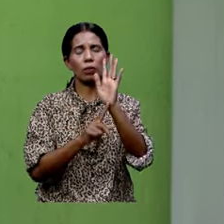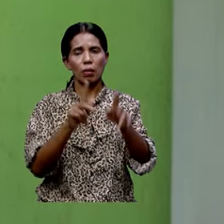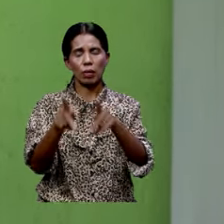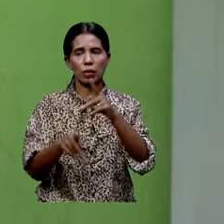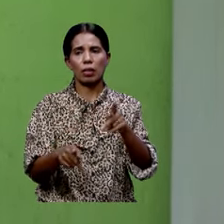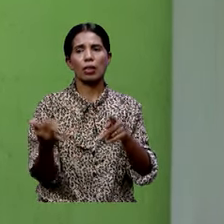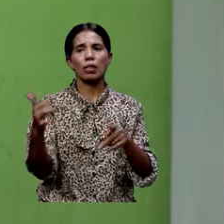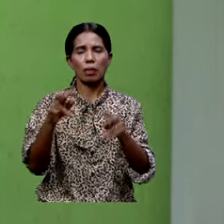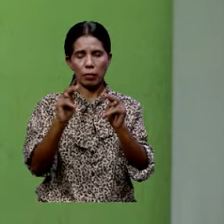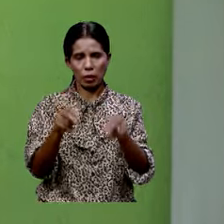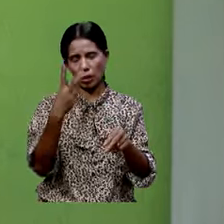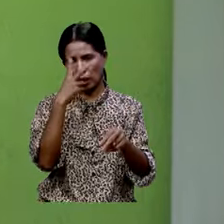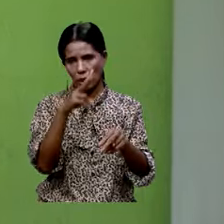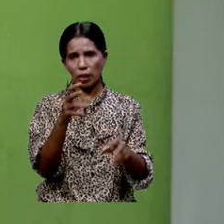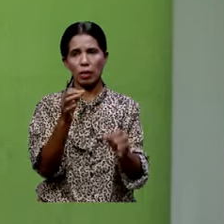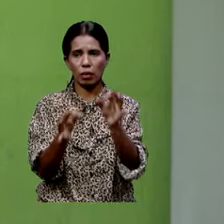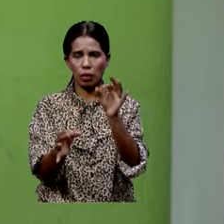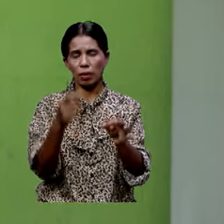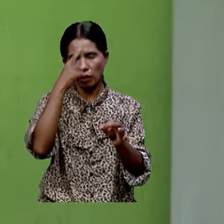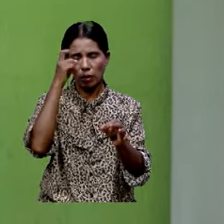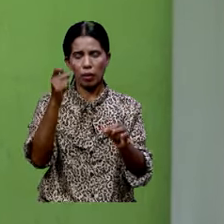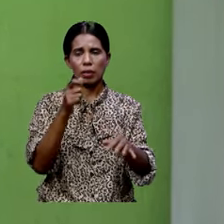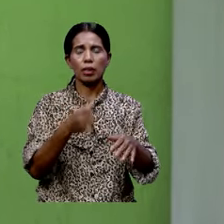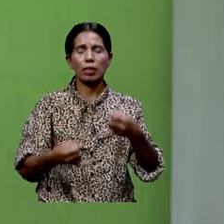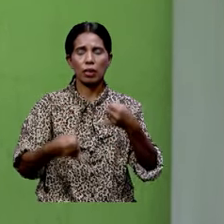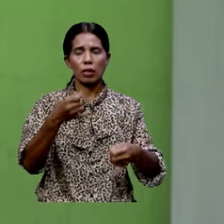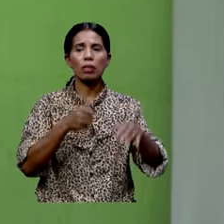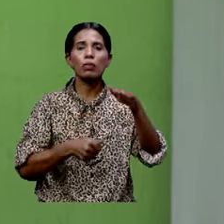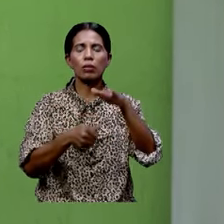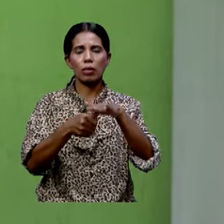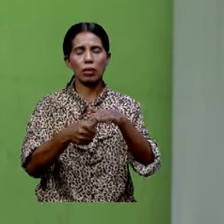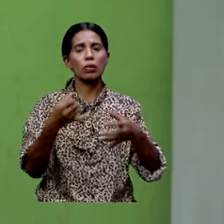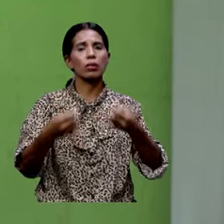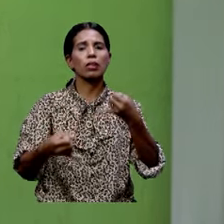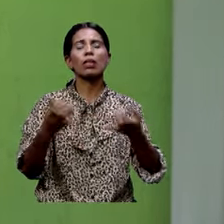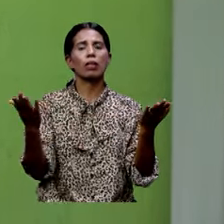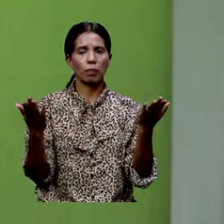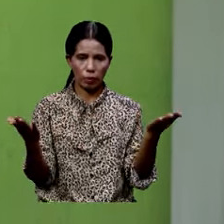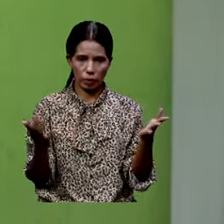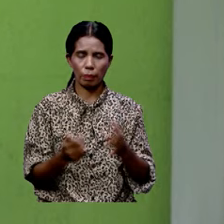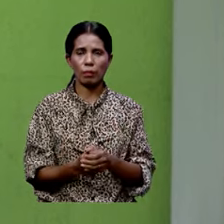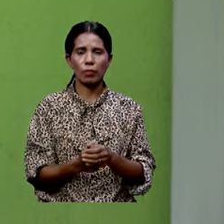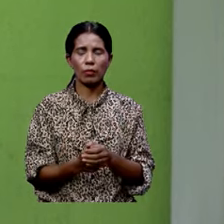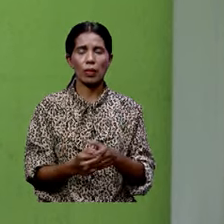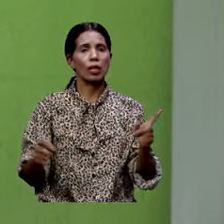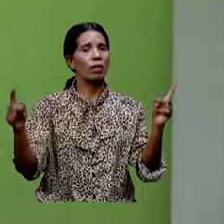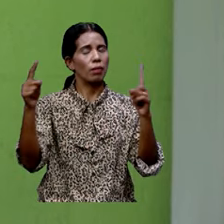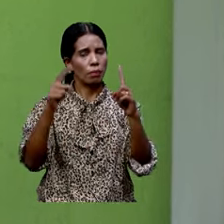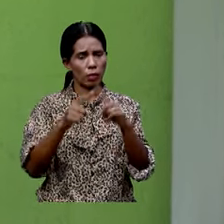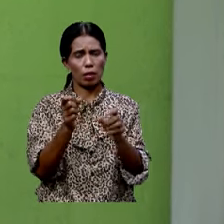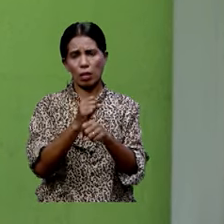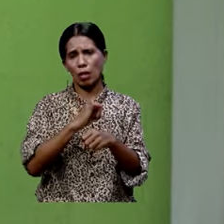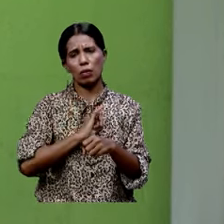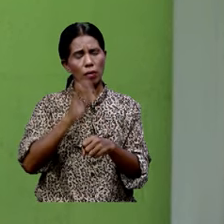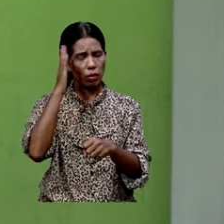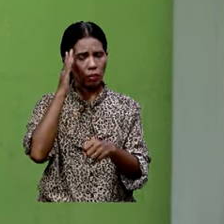ida nite precisa re se razão de den segredo de justiça ida ne be ya ba condenação hau no ida buat